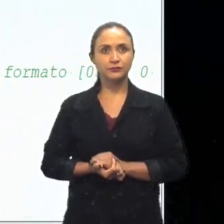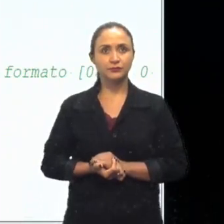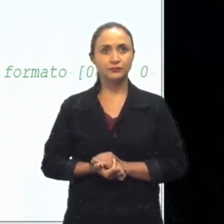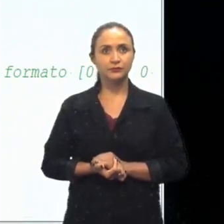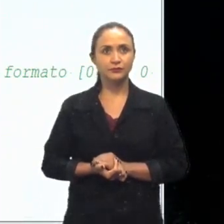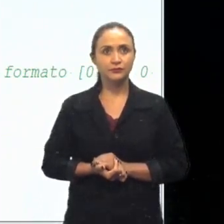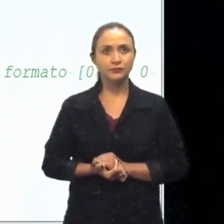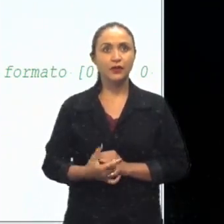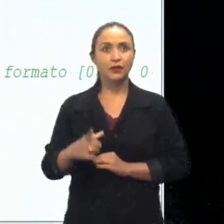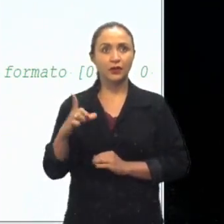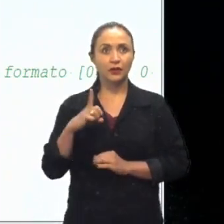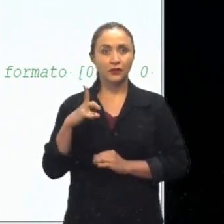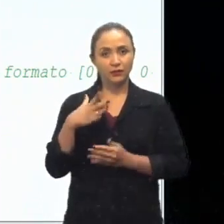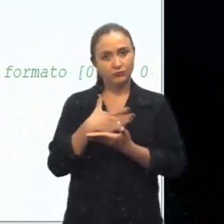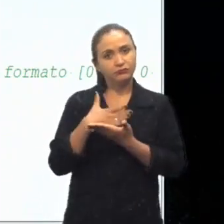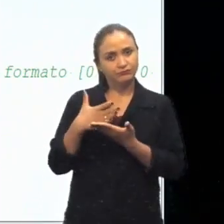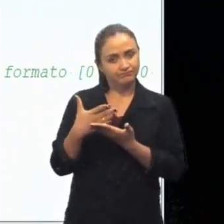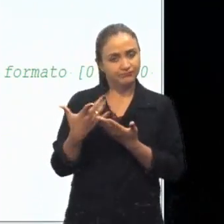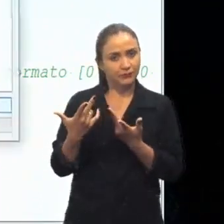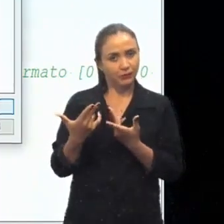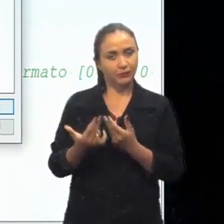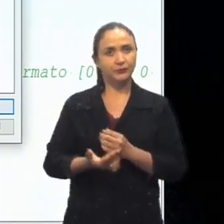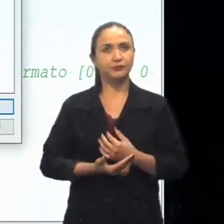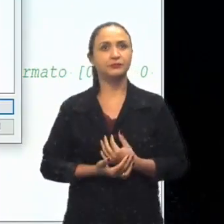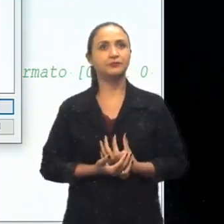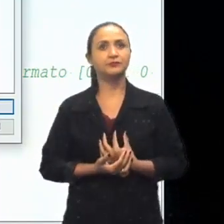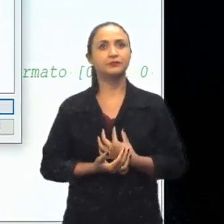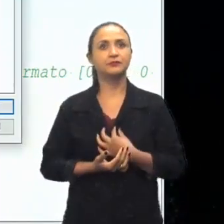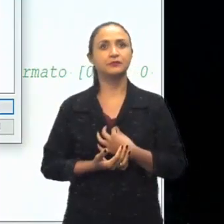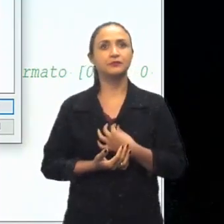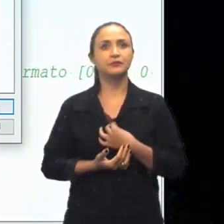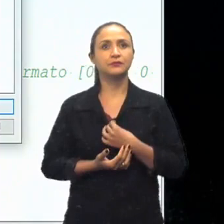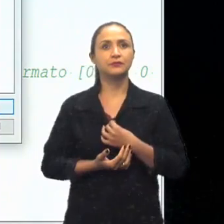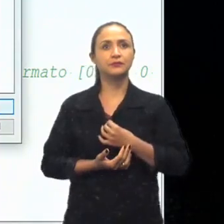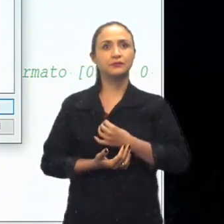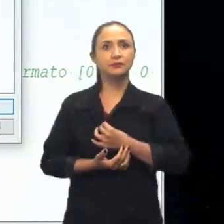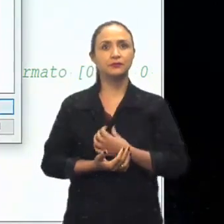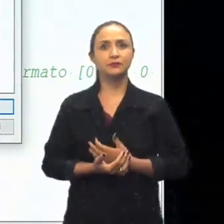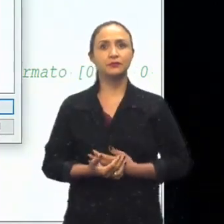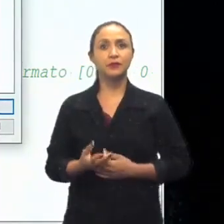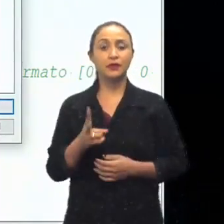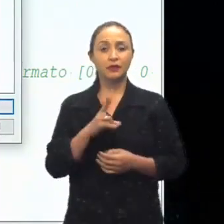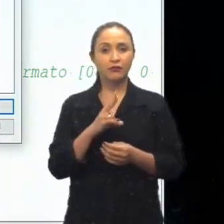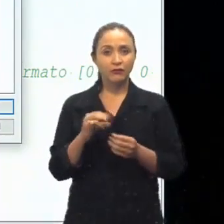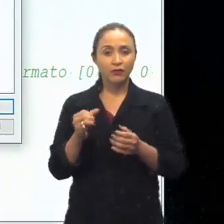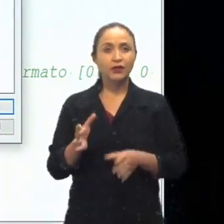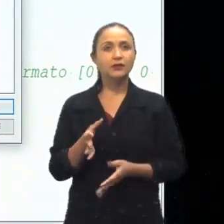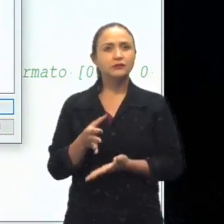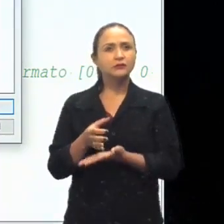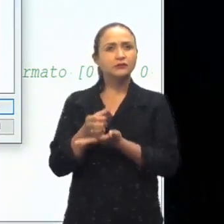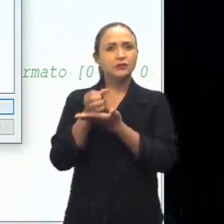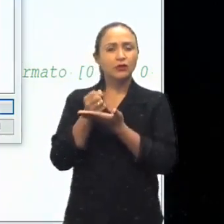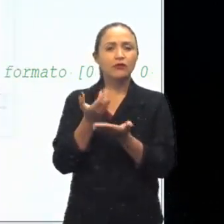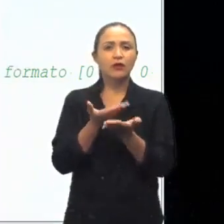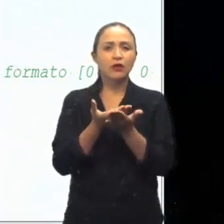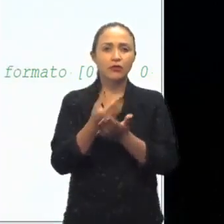Então, a parte inicial é a mesma. Já vou salvar como aula 4, exercício